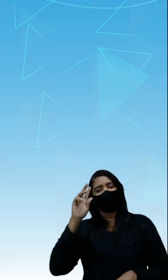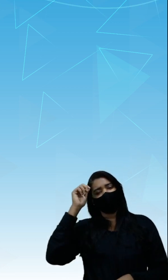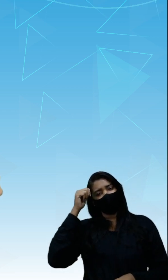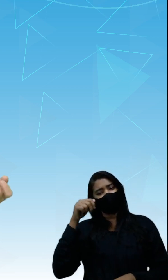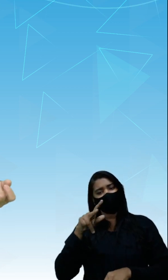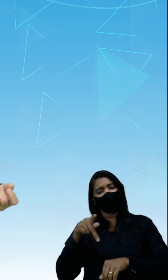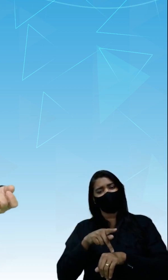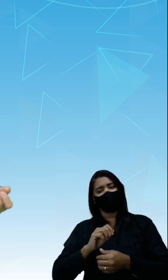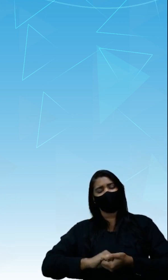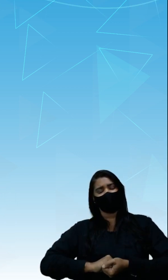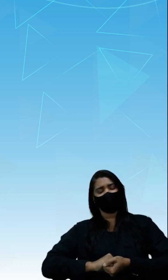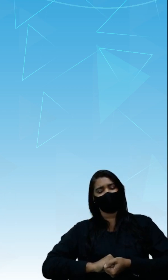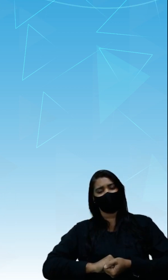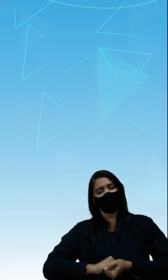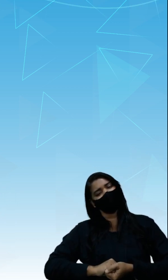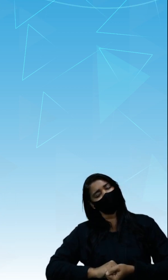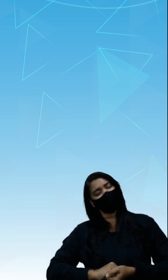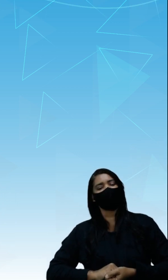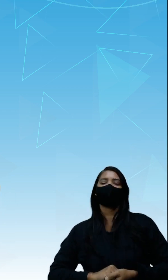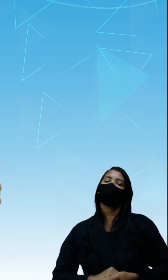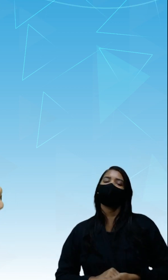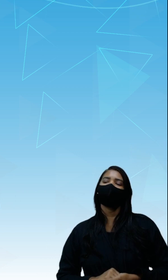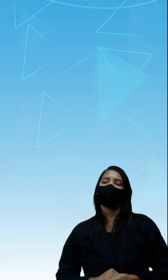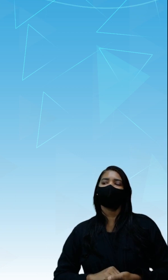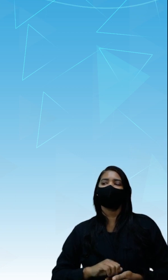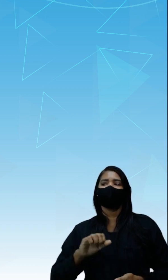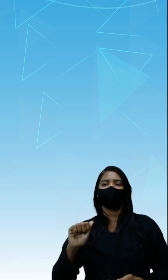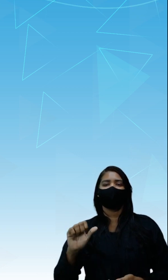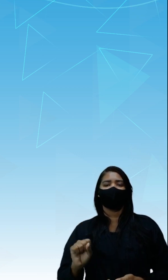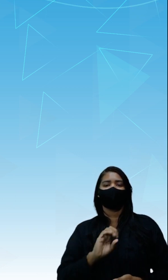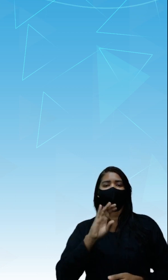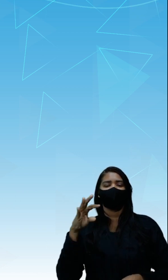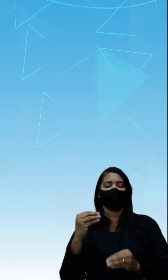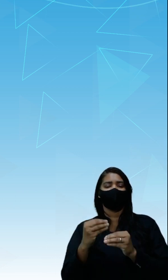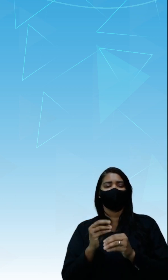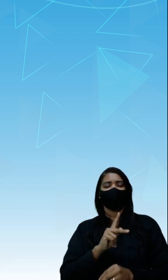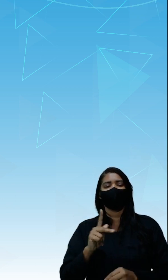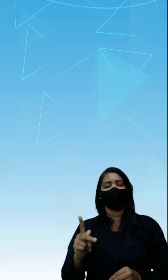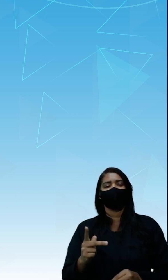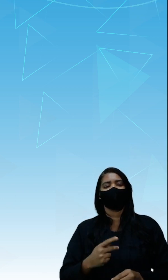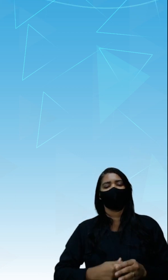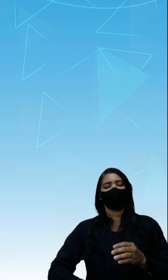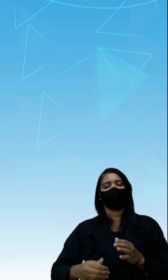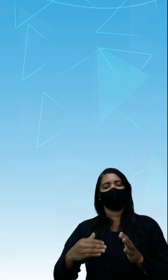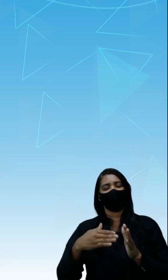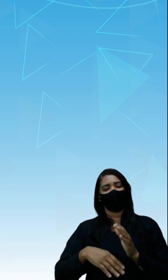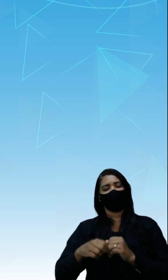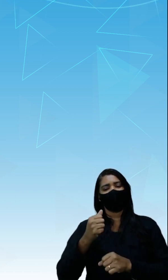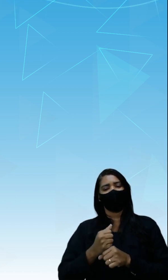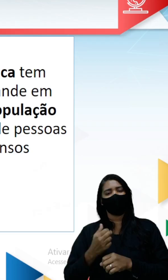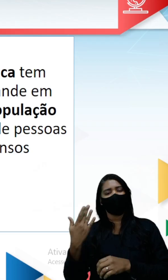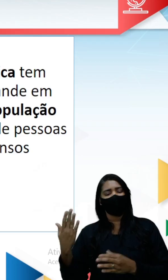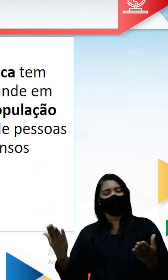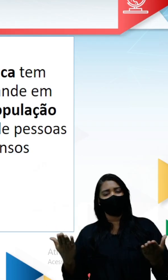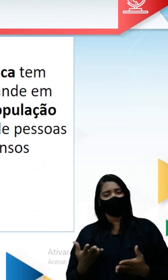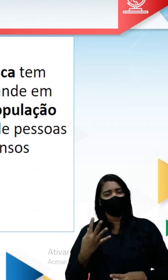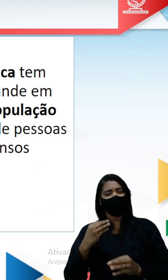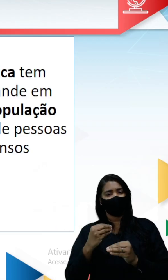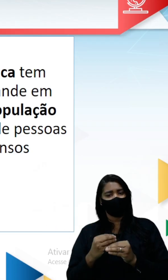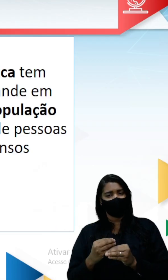Ronaldo. E o asiático, prof? Bom, nos últimos anos, a população de